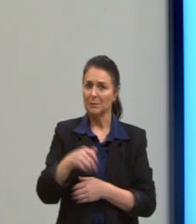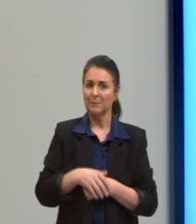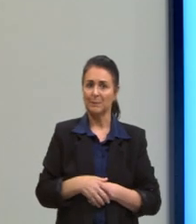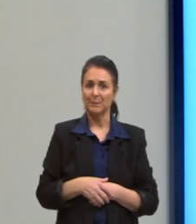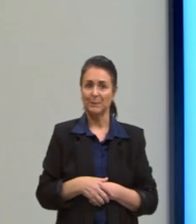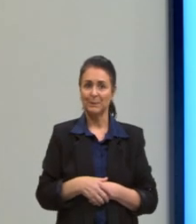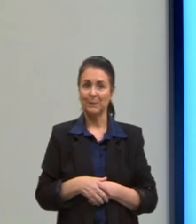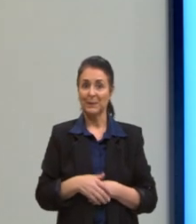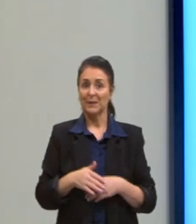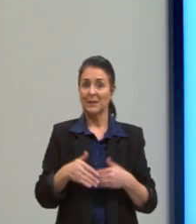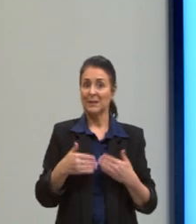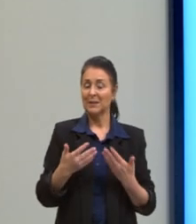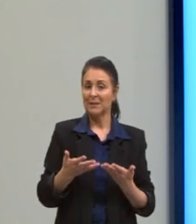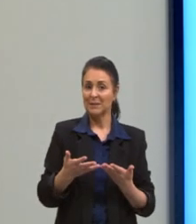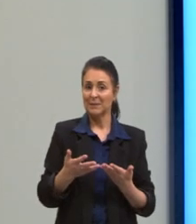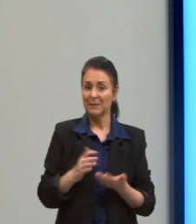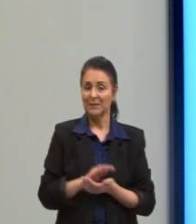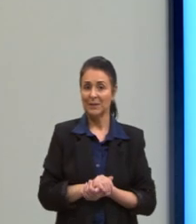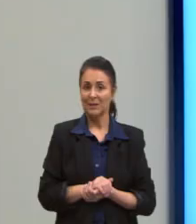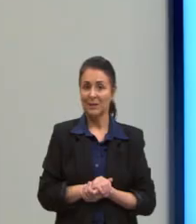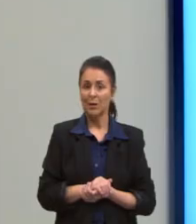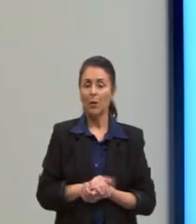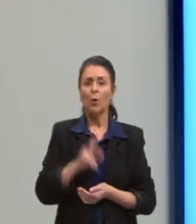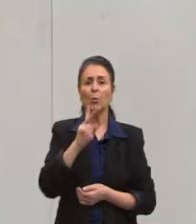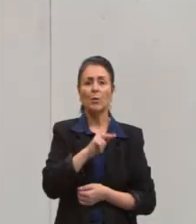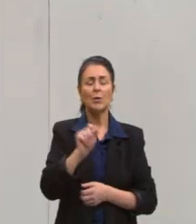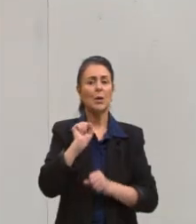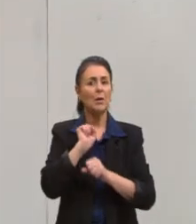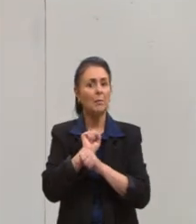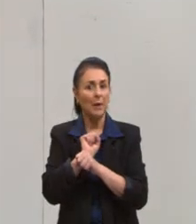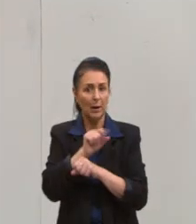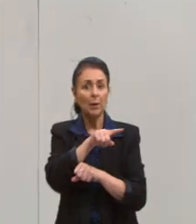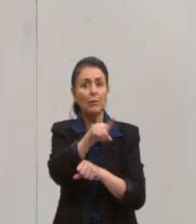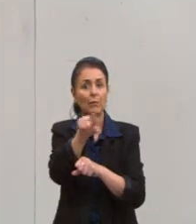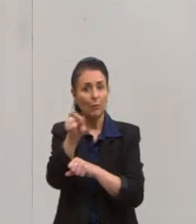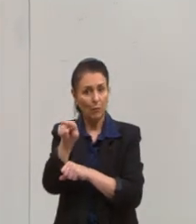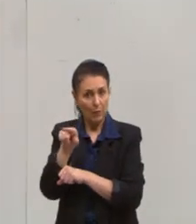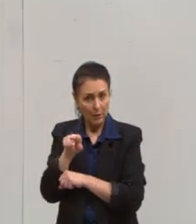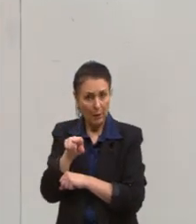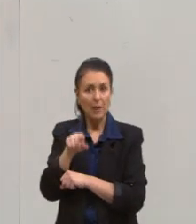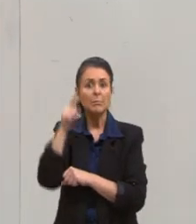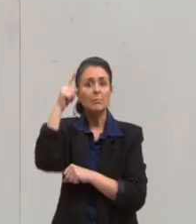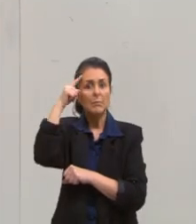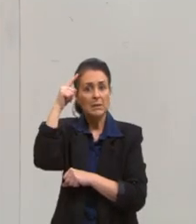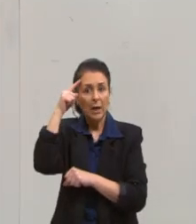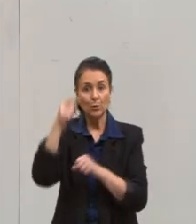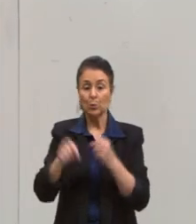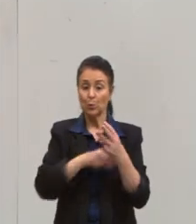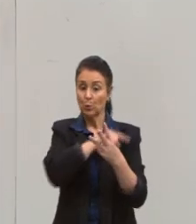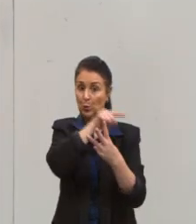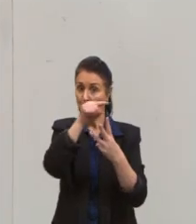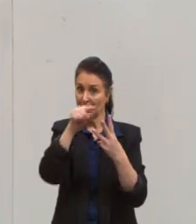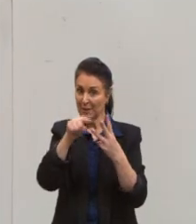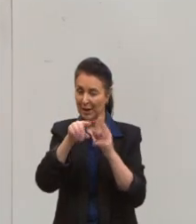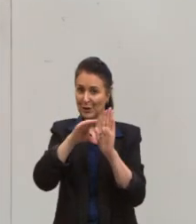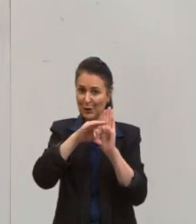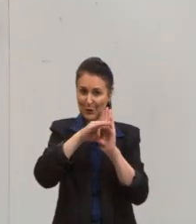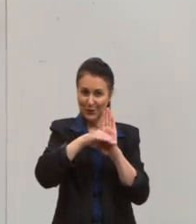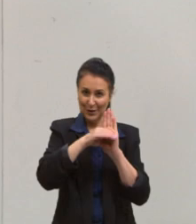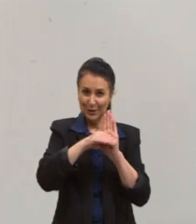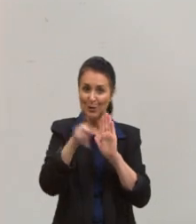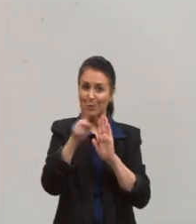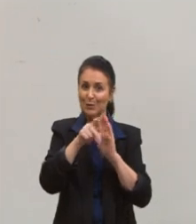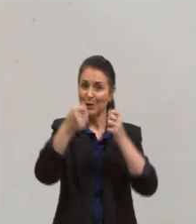bom então eu espero que vocês tenham refletido nesses três conceitos sobre skinning e